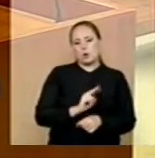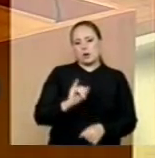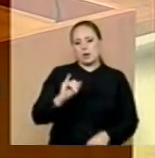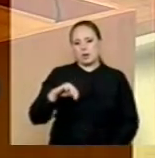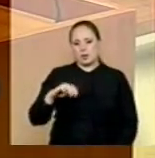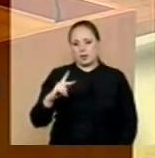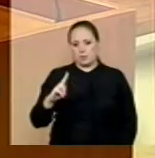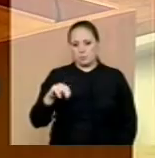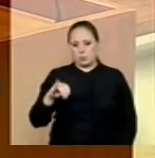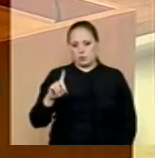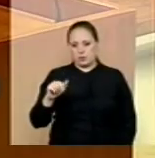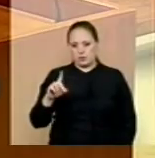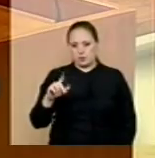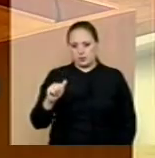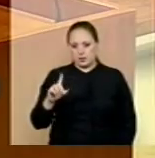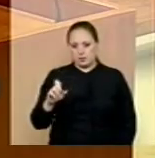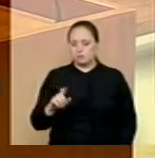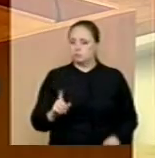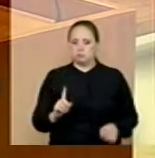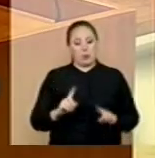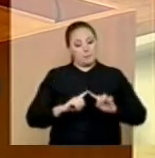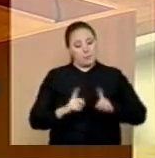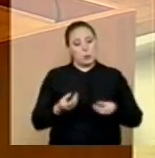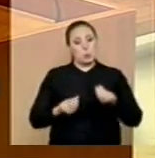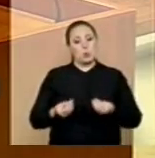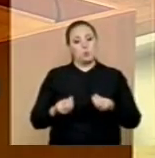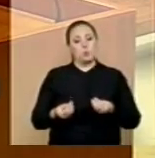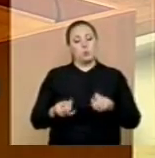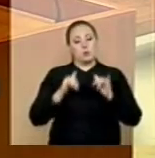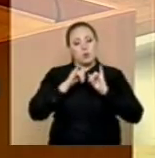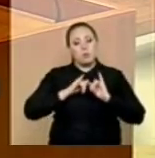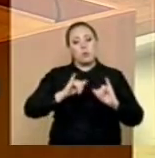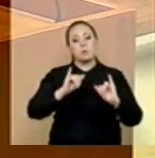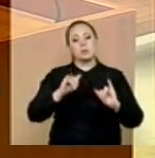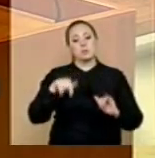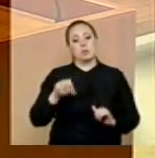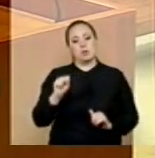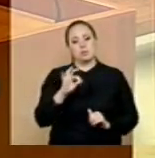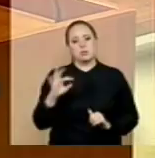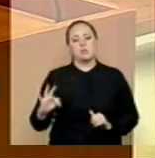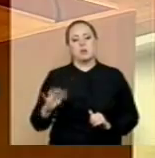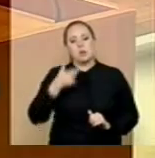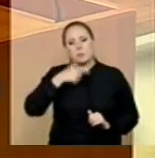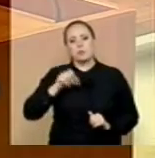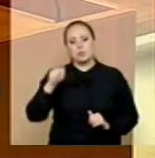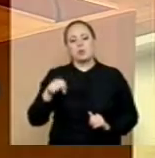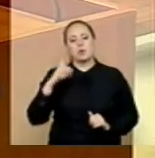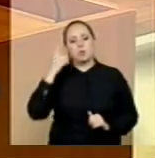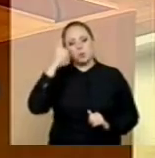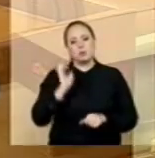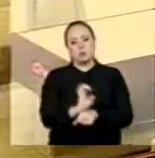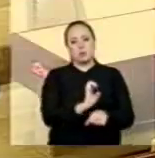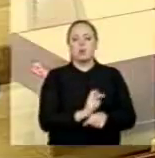mas como uma manifestação eloquente dessa Corte para o exercício íntegro do mandato parlamentar.